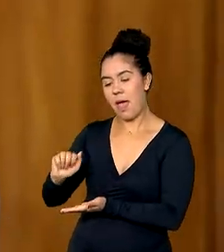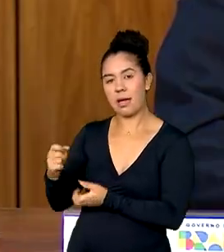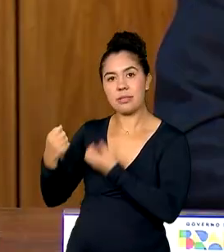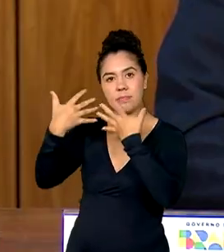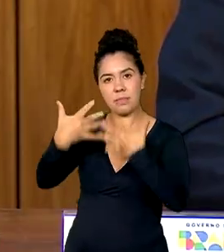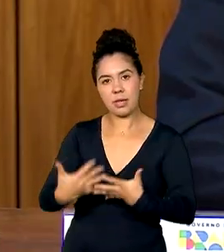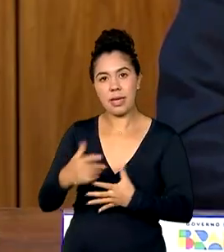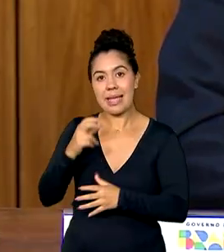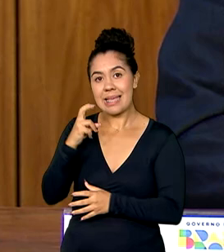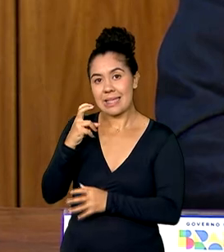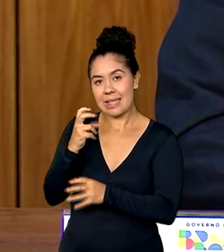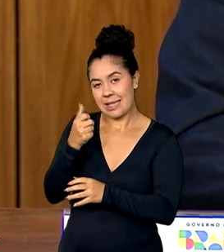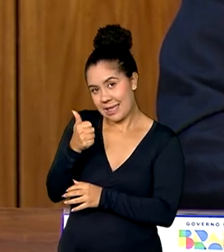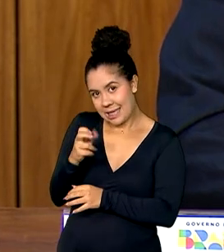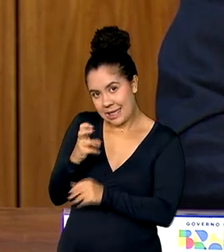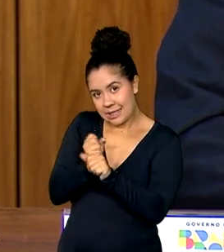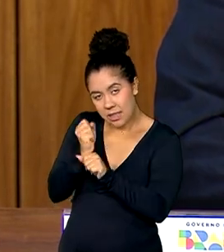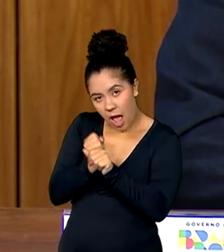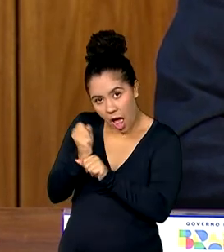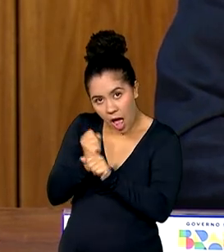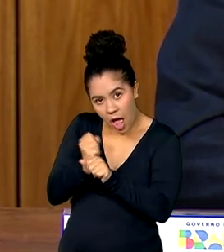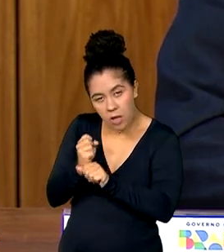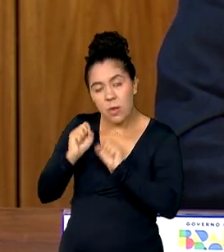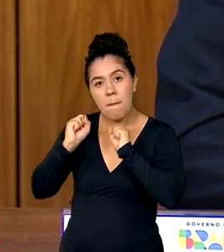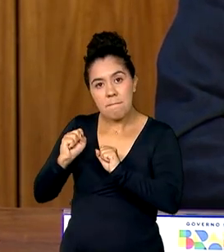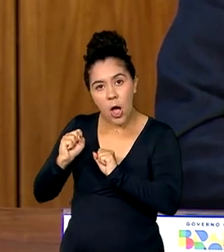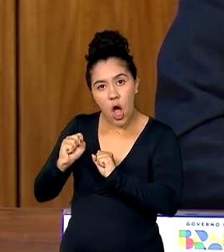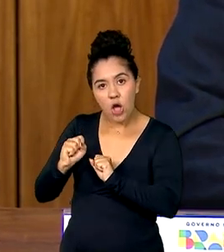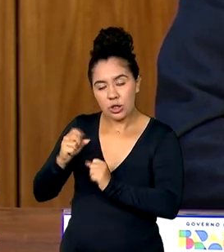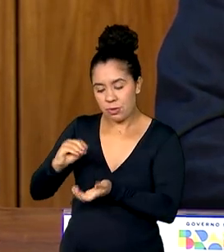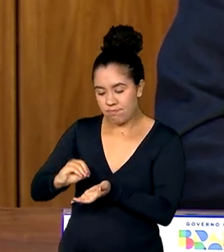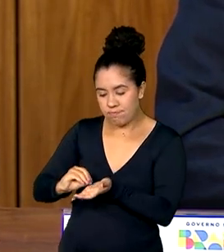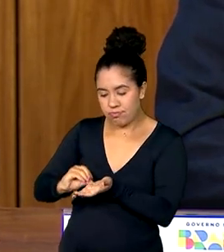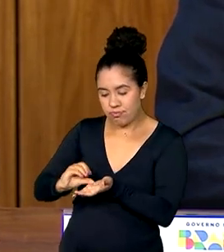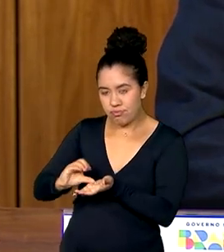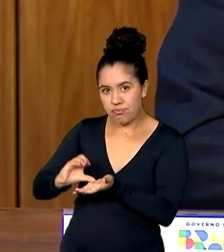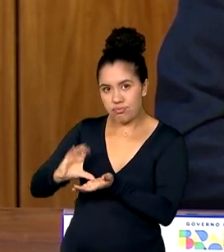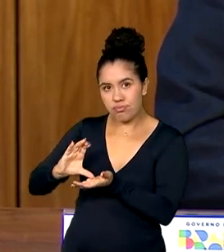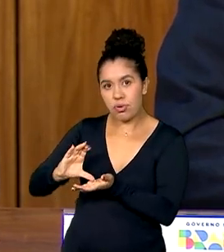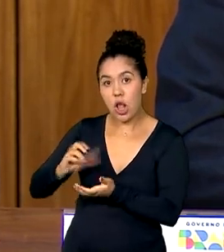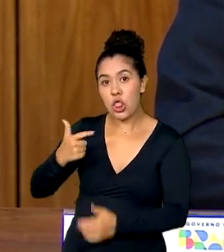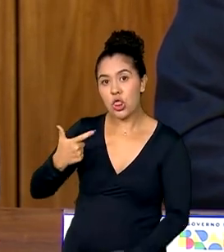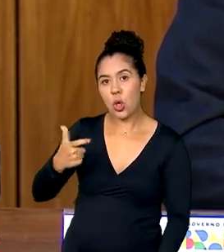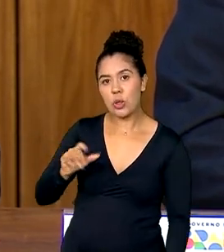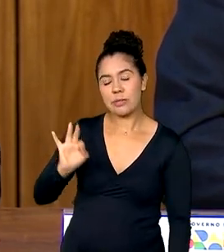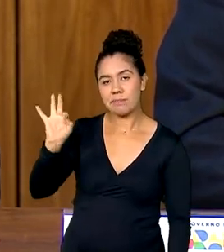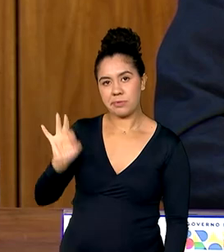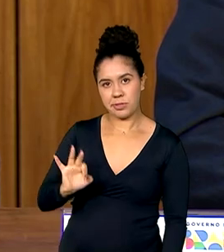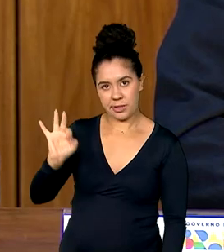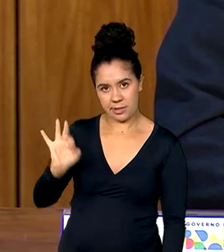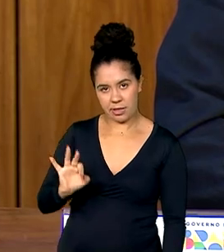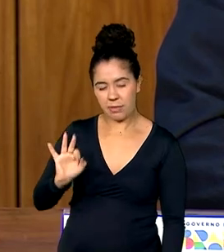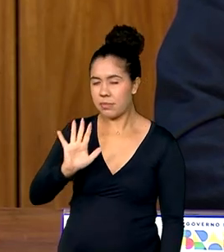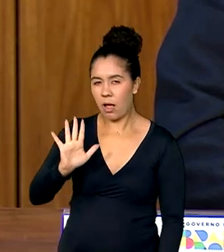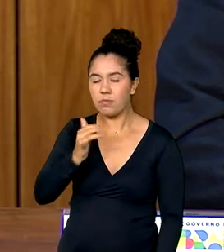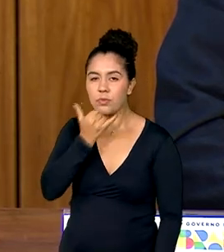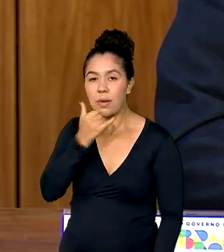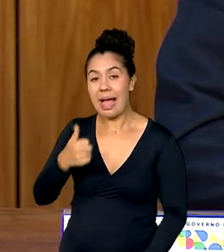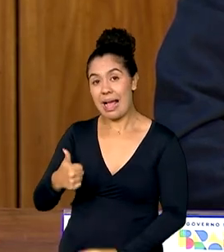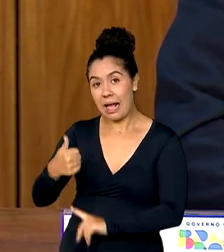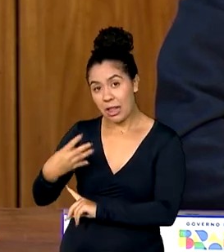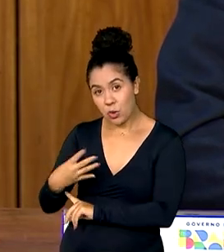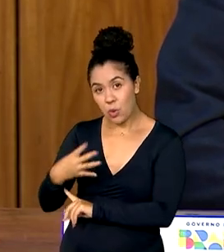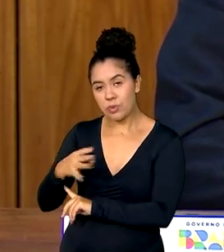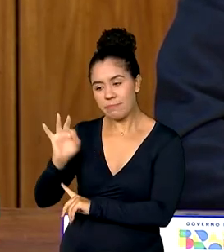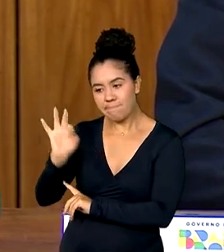anos, pode crescer o investimento 12% a mais, aliás, 14% a